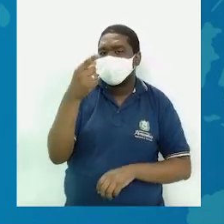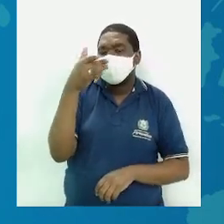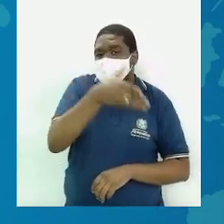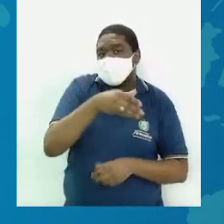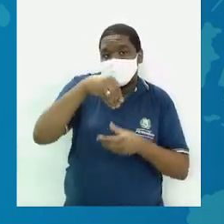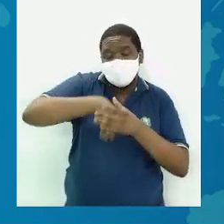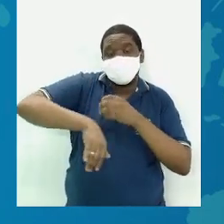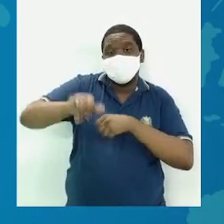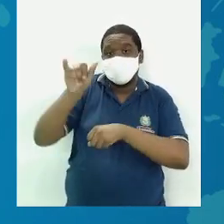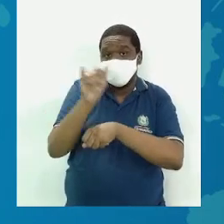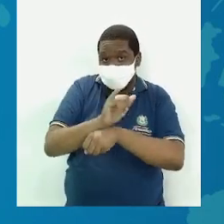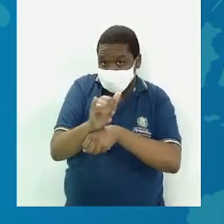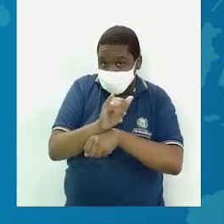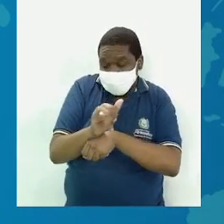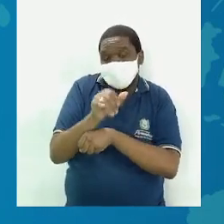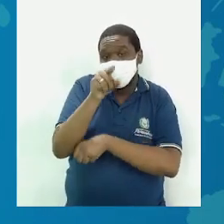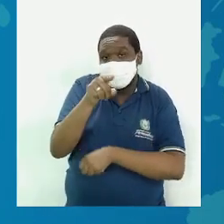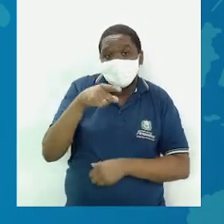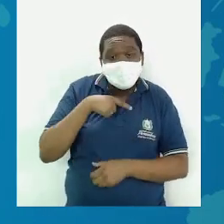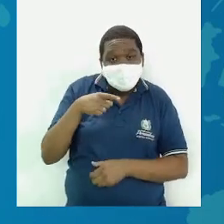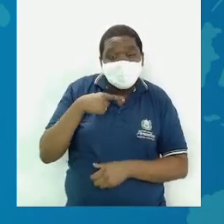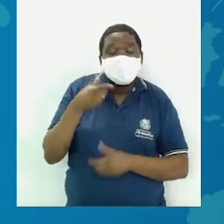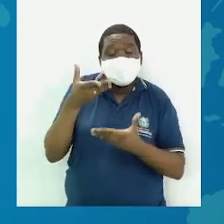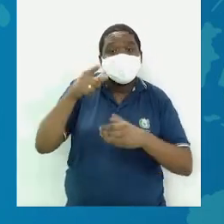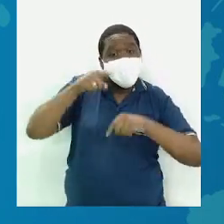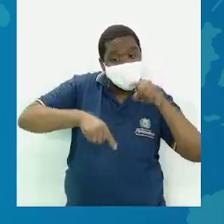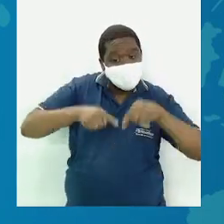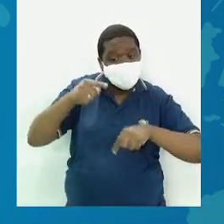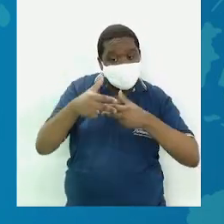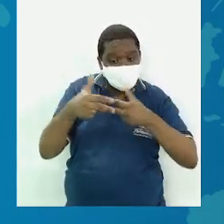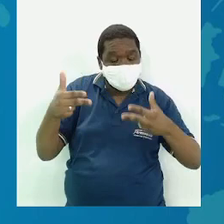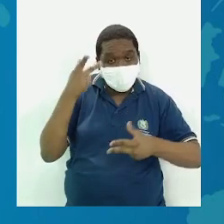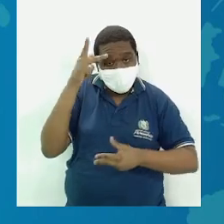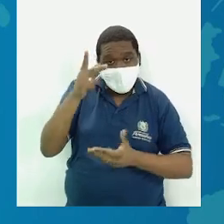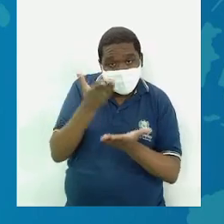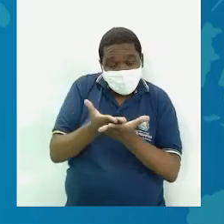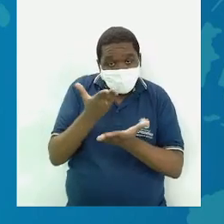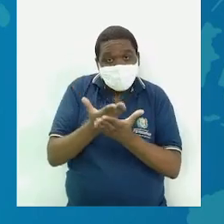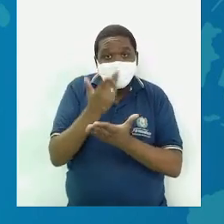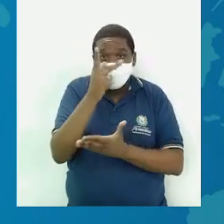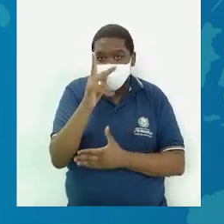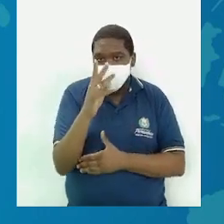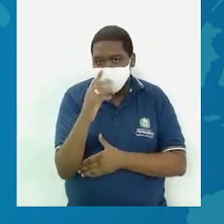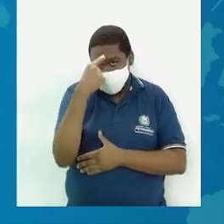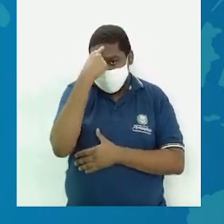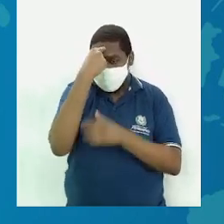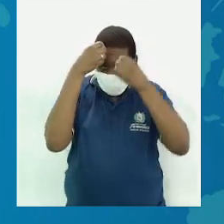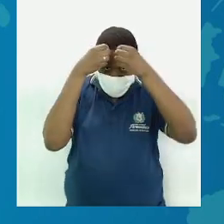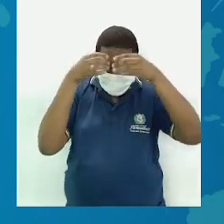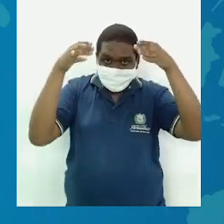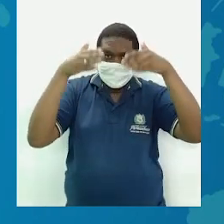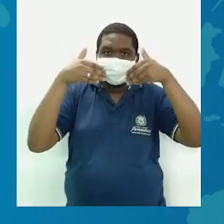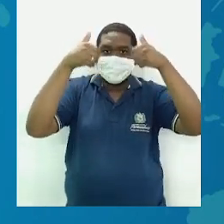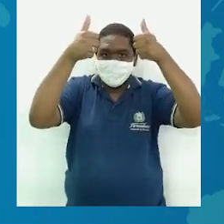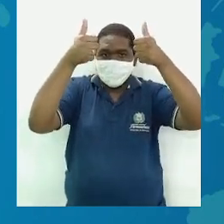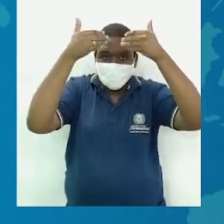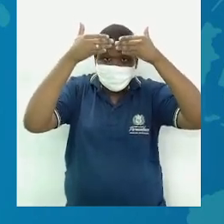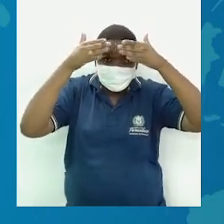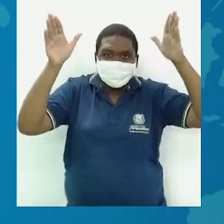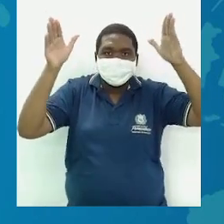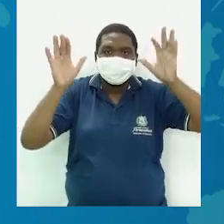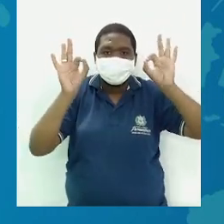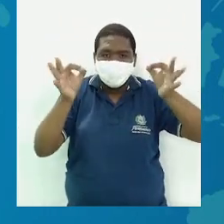do YouTube e você vai ter todos esses materiais para estudar e ampliar o seu pensamento. Fechado assim? Muito